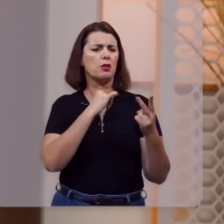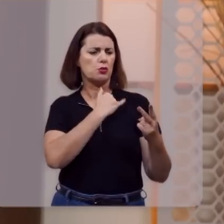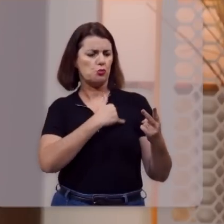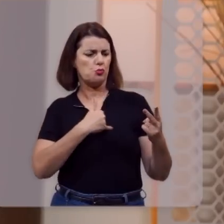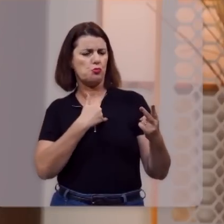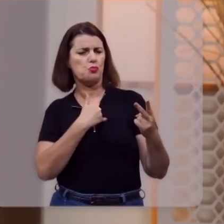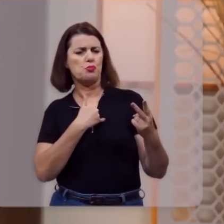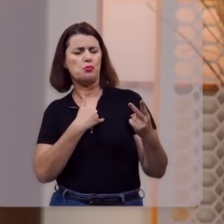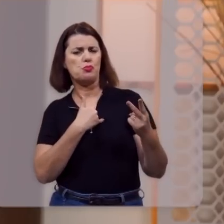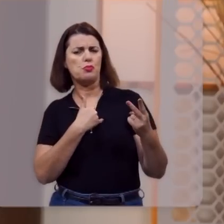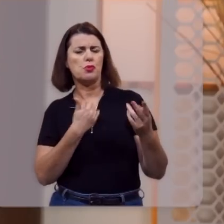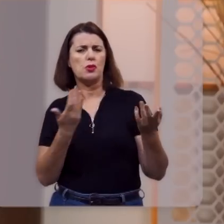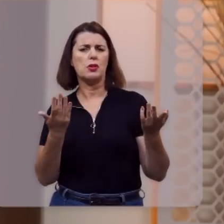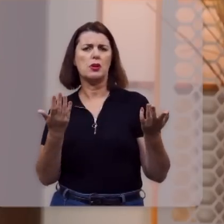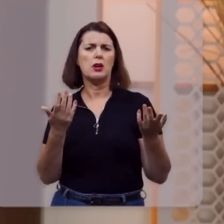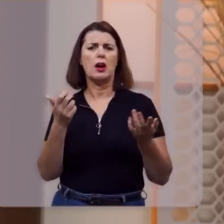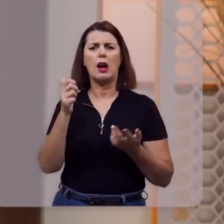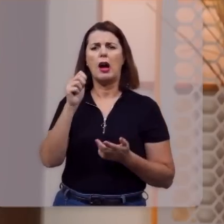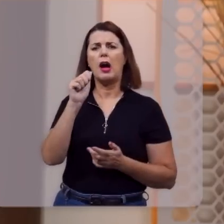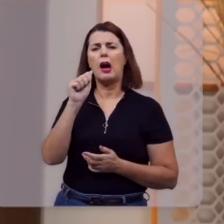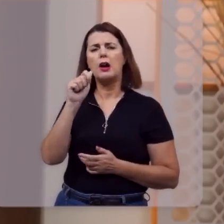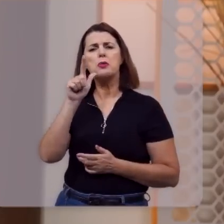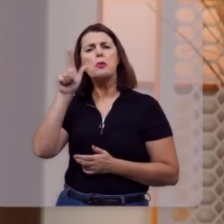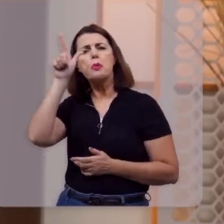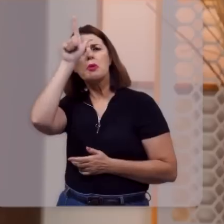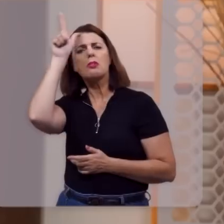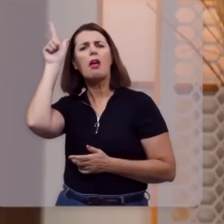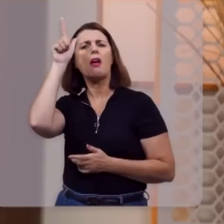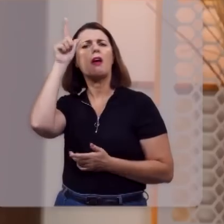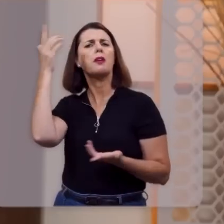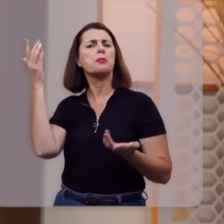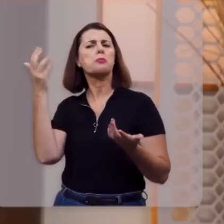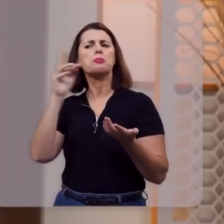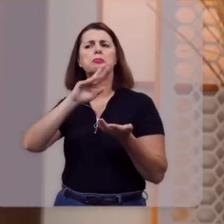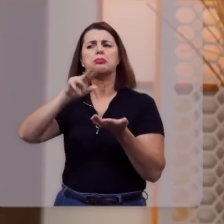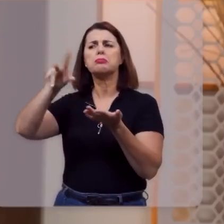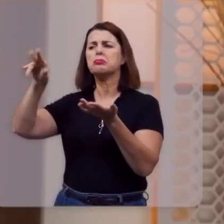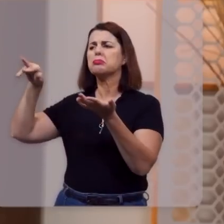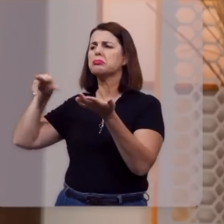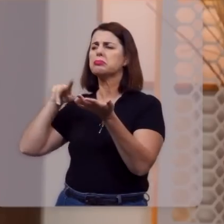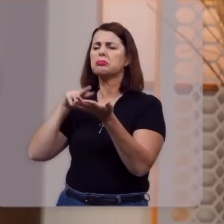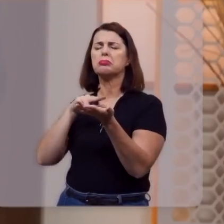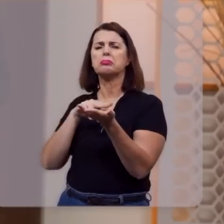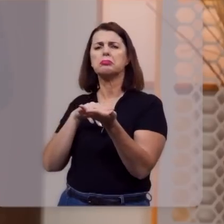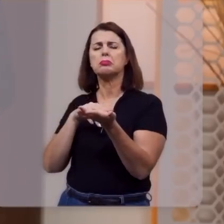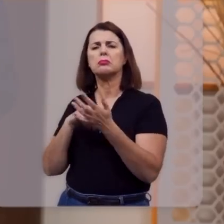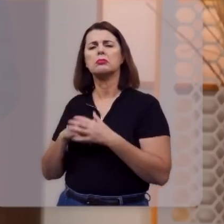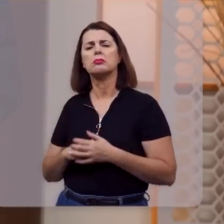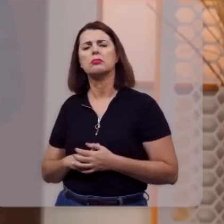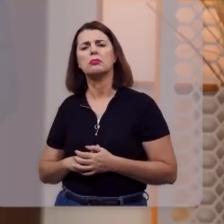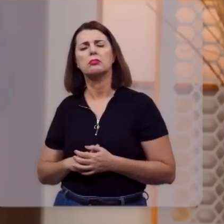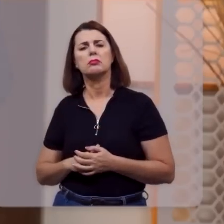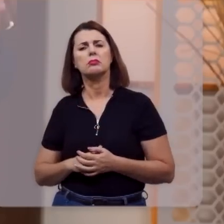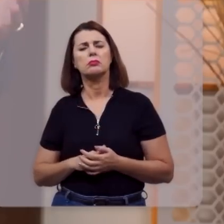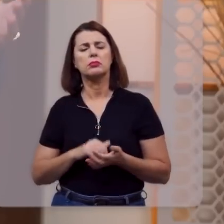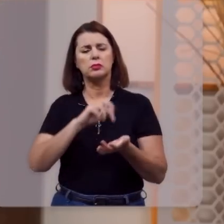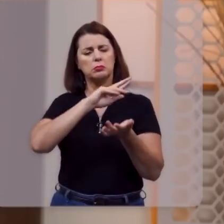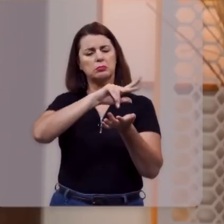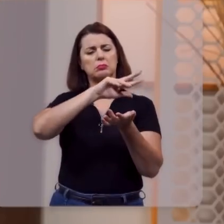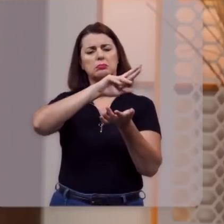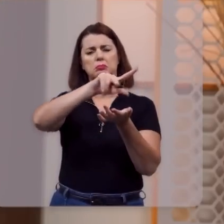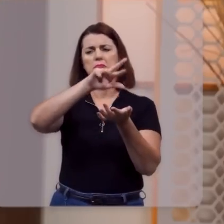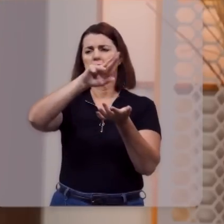João Crisóstomo e Aurélio Agostinho, de Lutero, Calvino, Jonathan Edwards, Charles